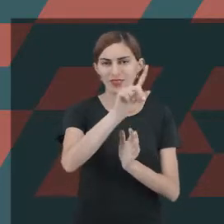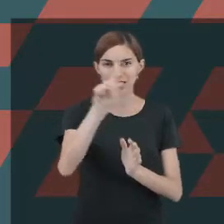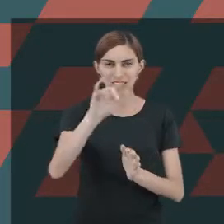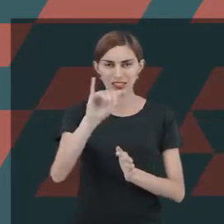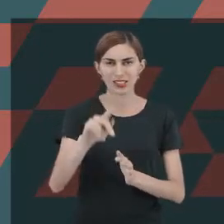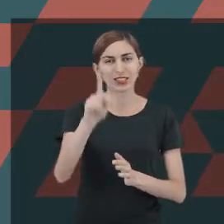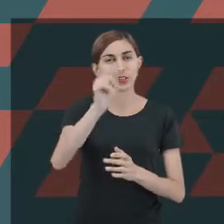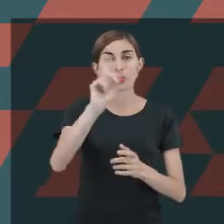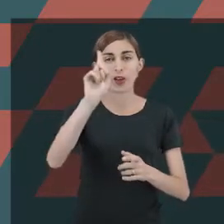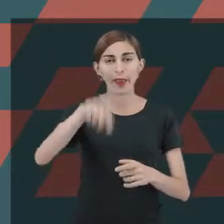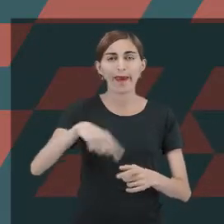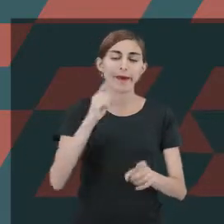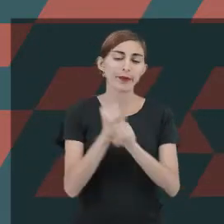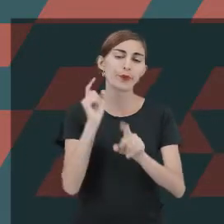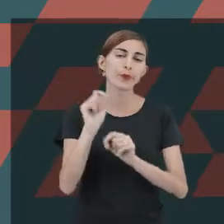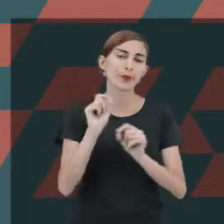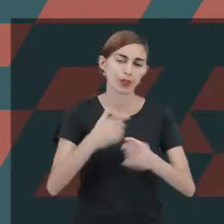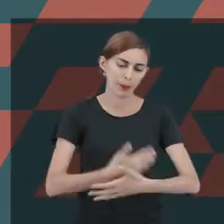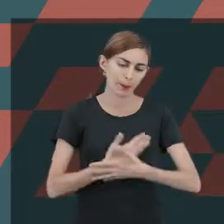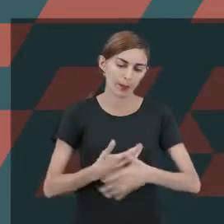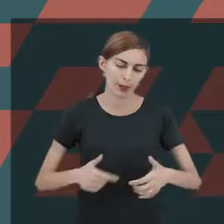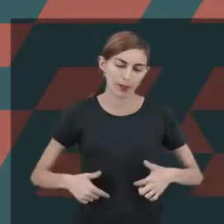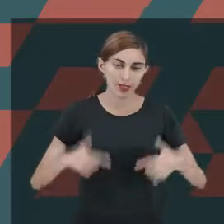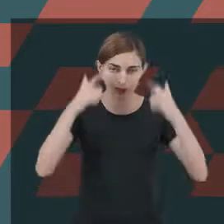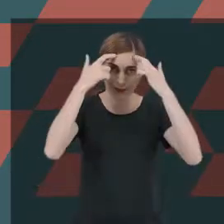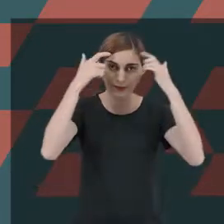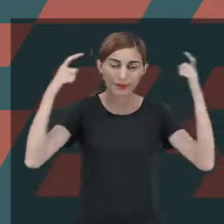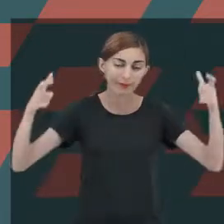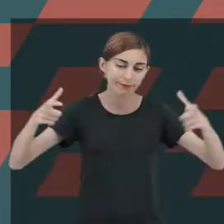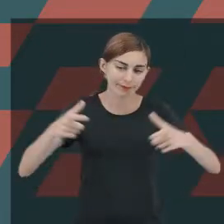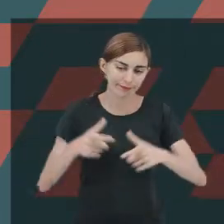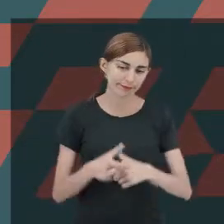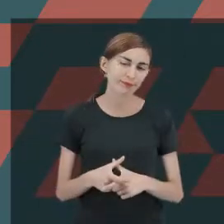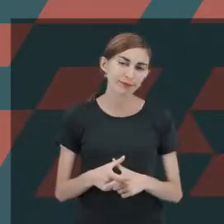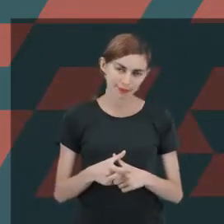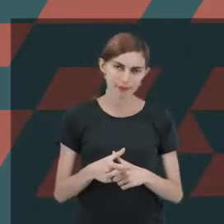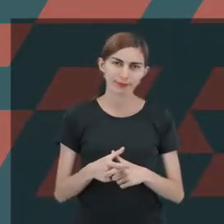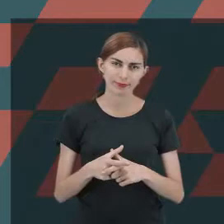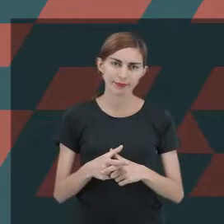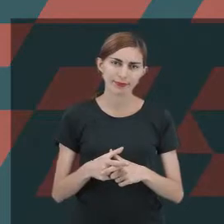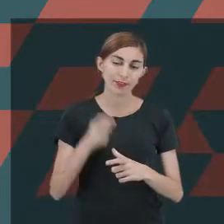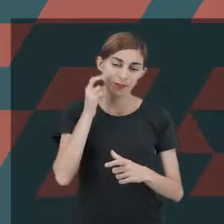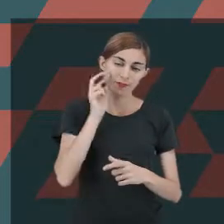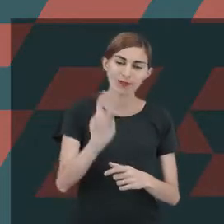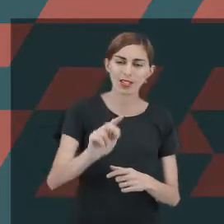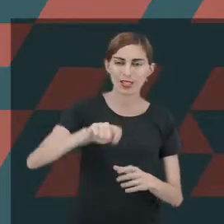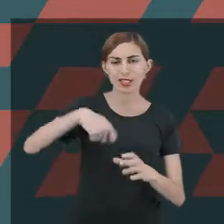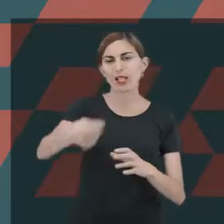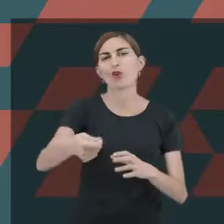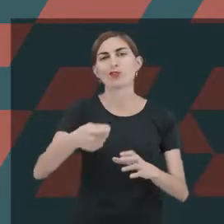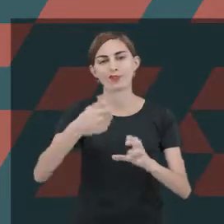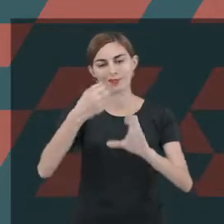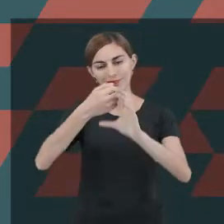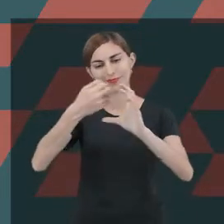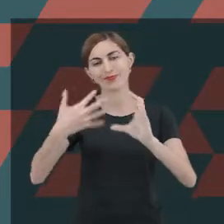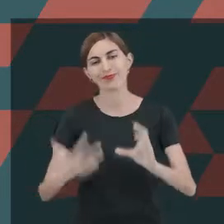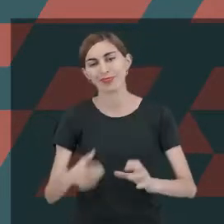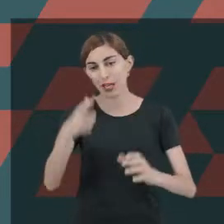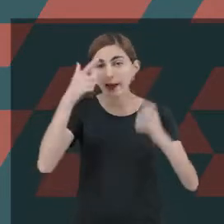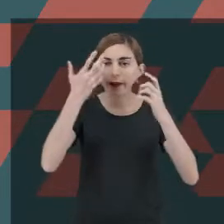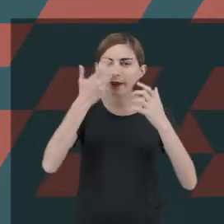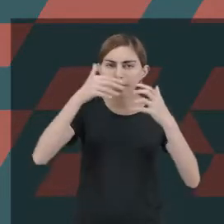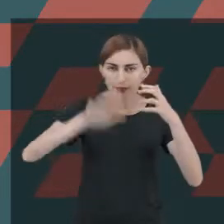a microcefalia. E microcefalia não é nome de doença. Microcefalia é um sinal. Ou é uma criança que tem a